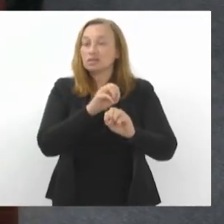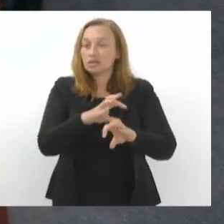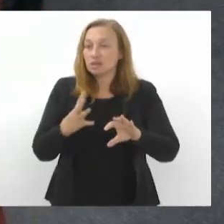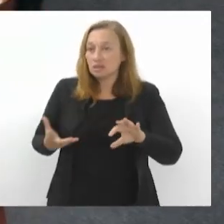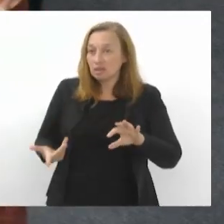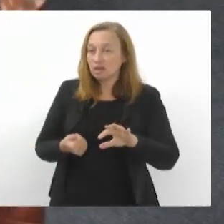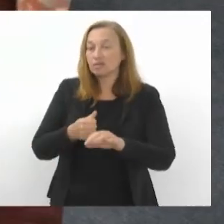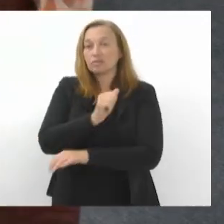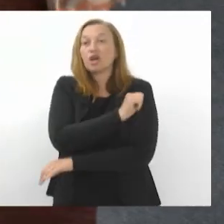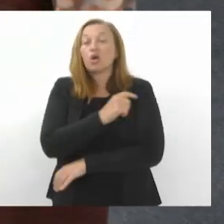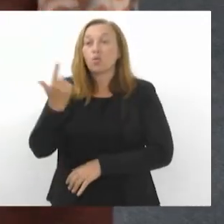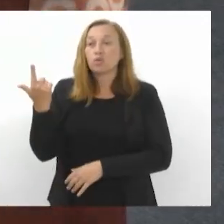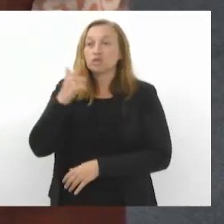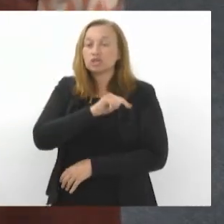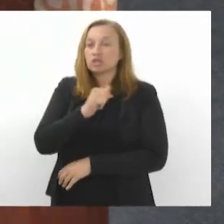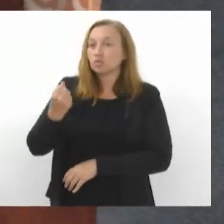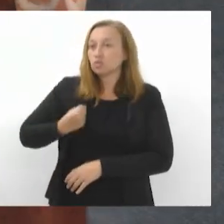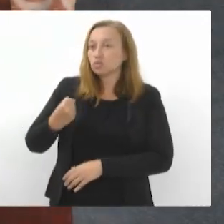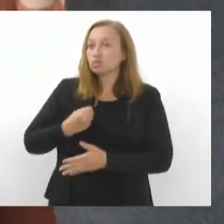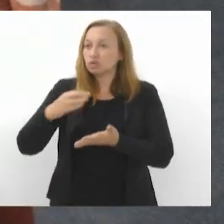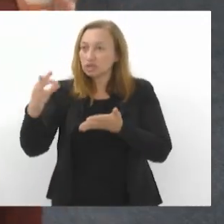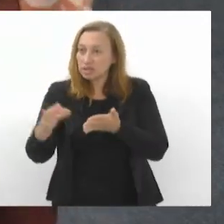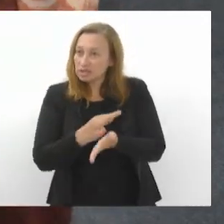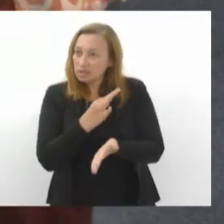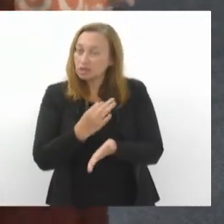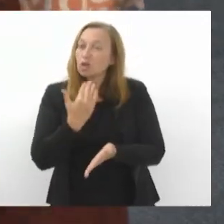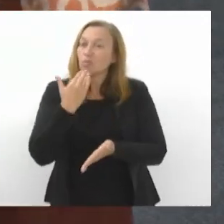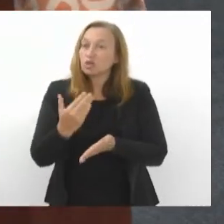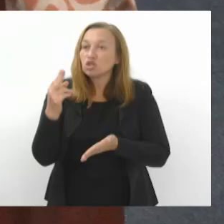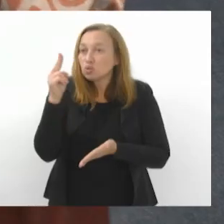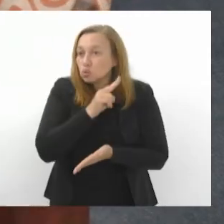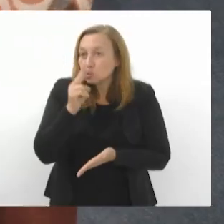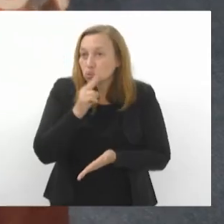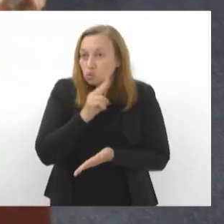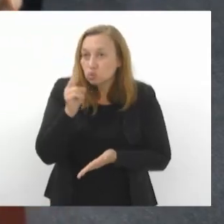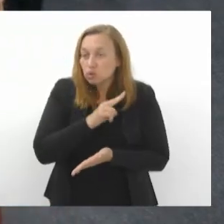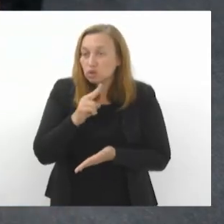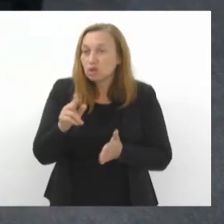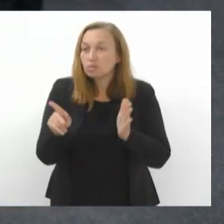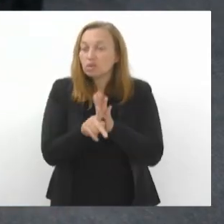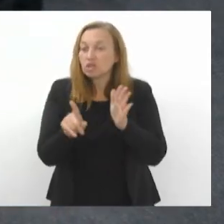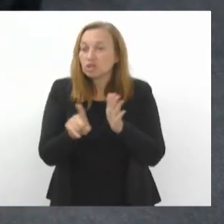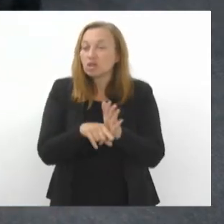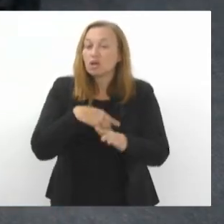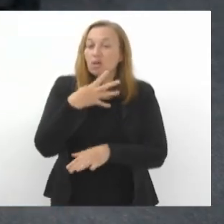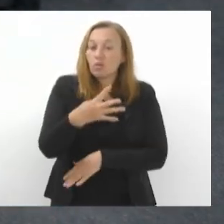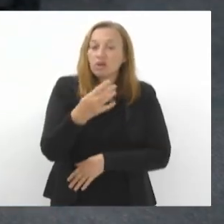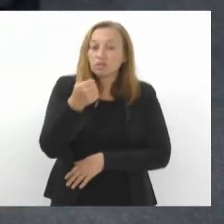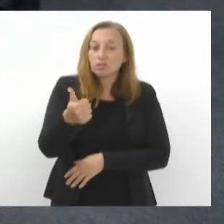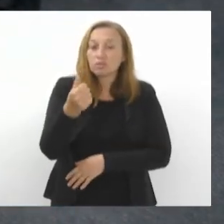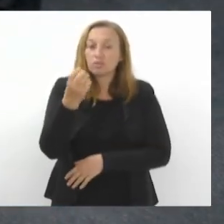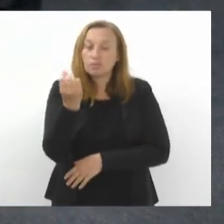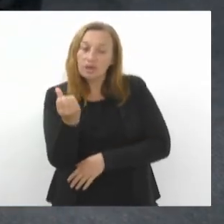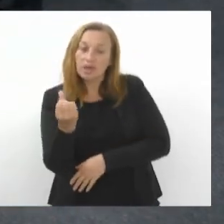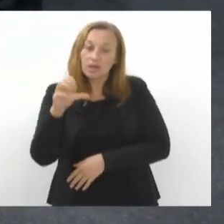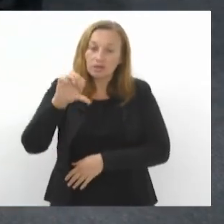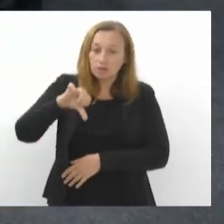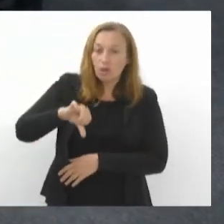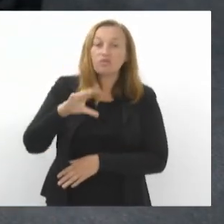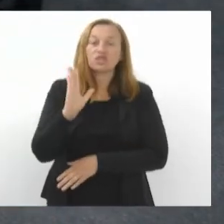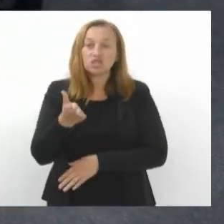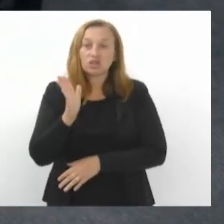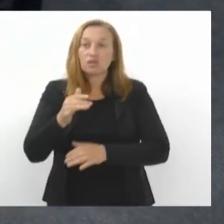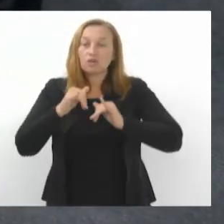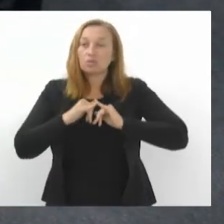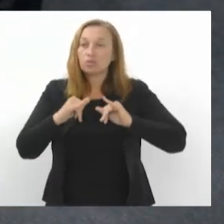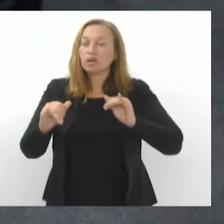Eu consegui o número de assinaturas para um pedido de urgência do projeto de lei 4169. Isso já foi